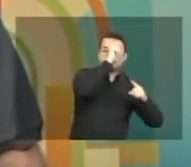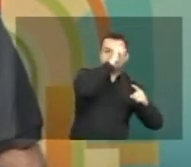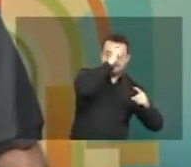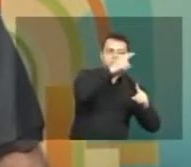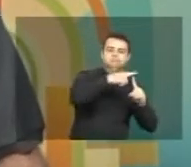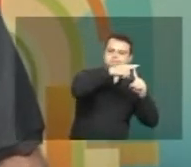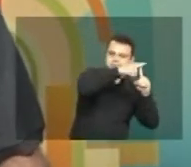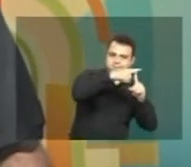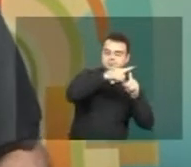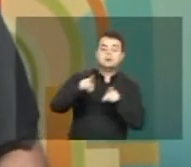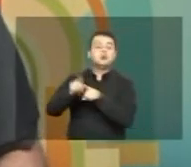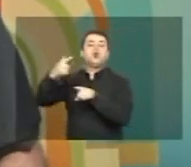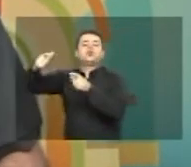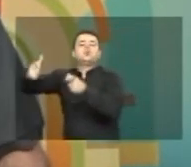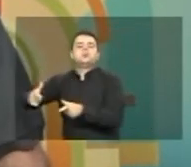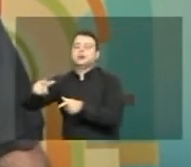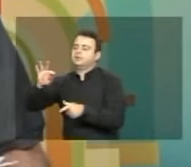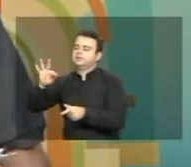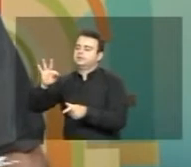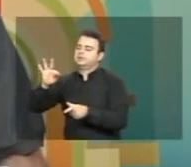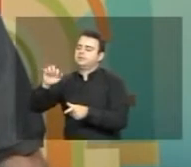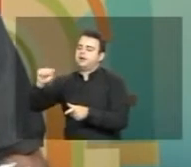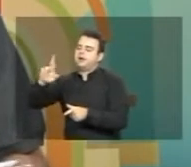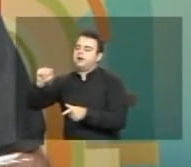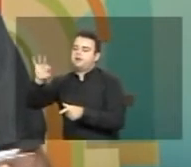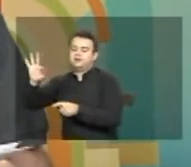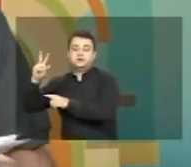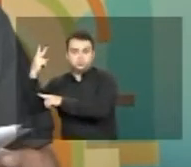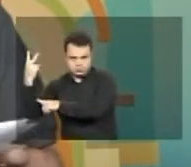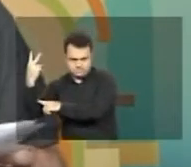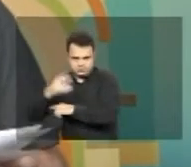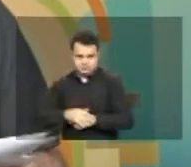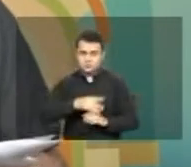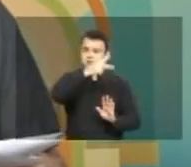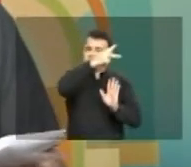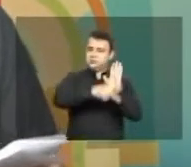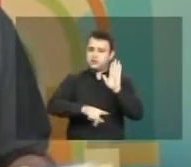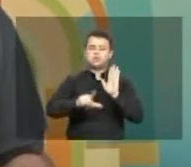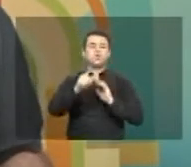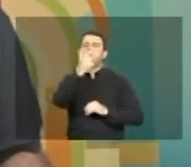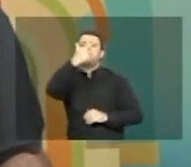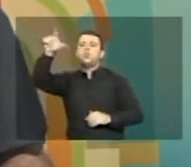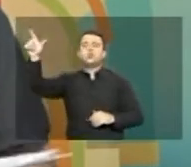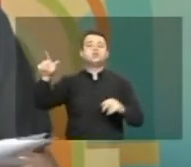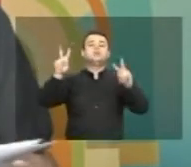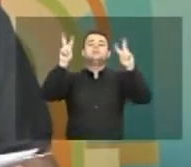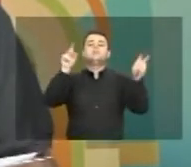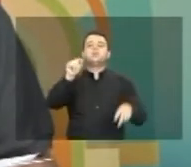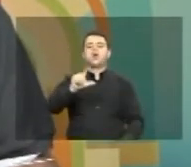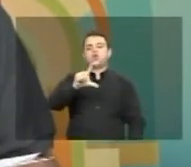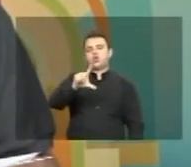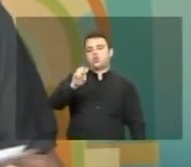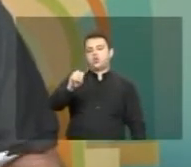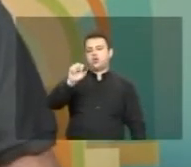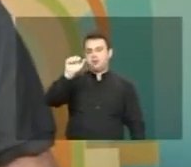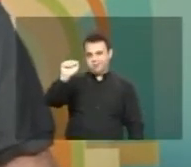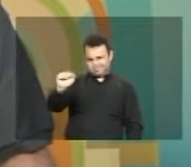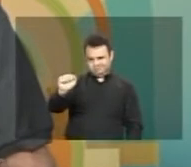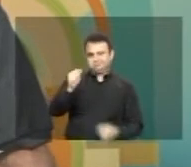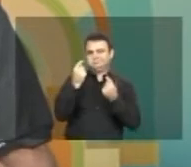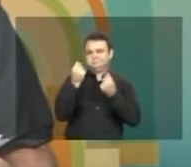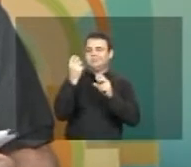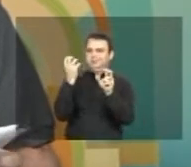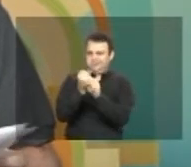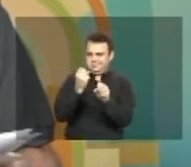e envia no Jardim tarraf dois outro projeto está relacionado a lei de diretrizes orçamentárias para 2022